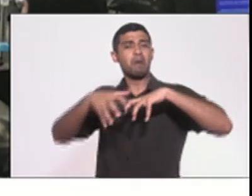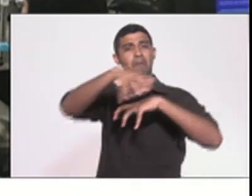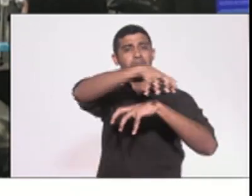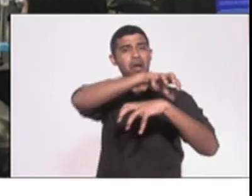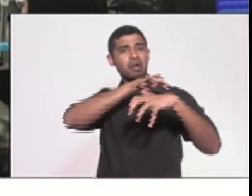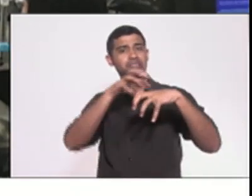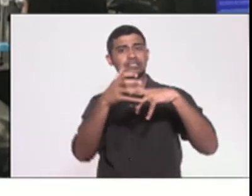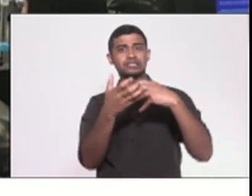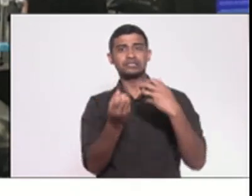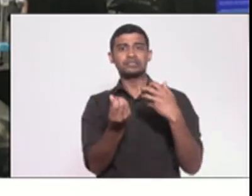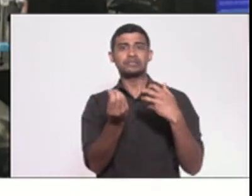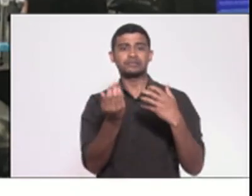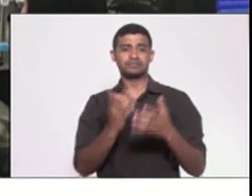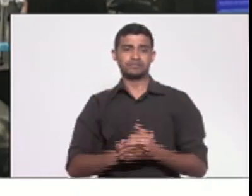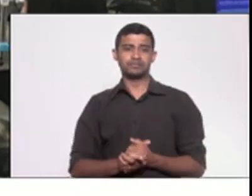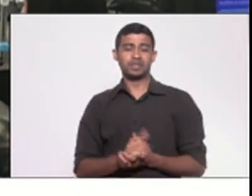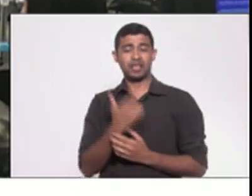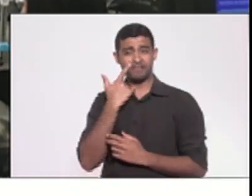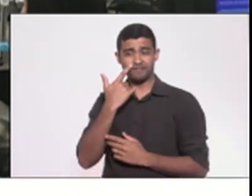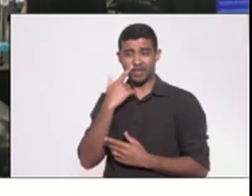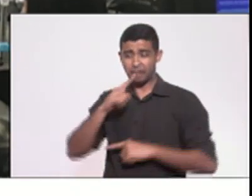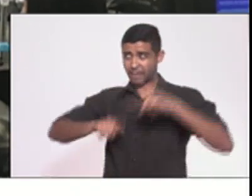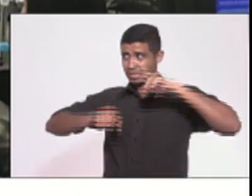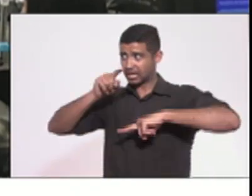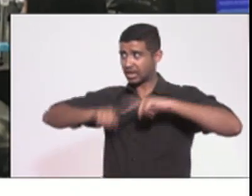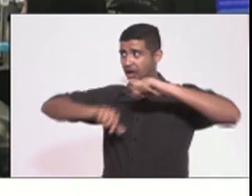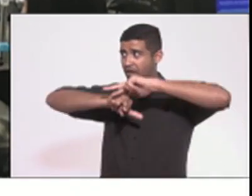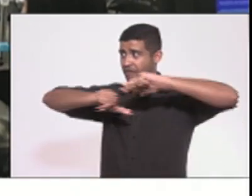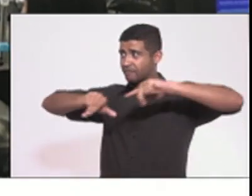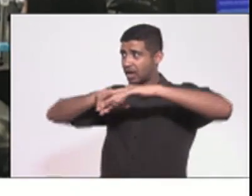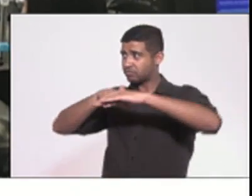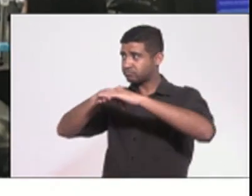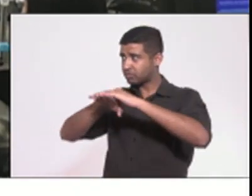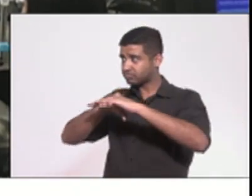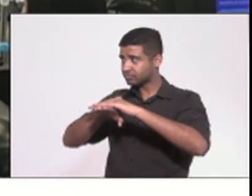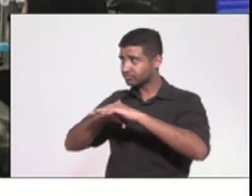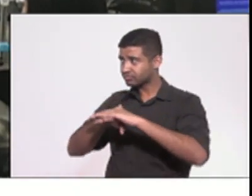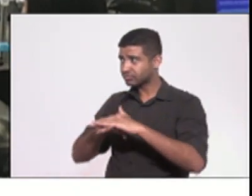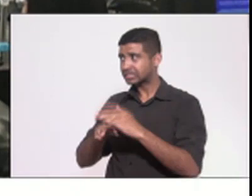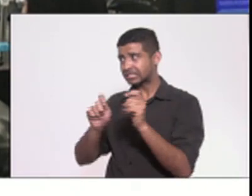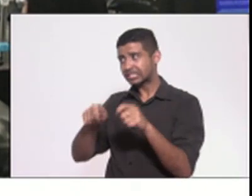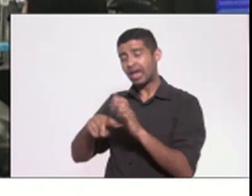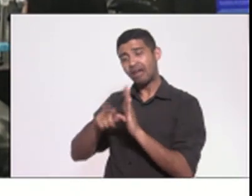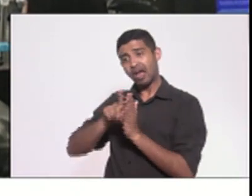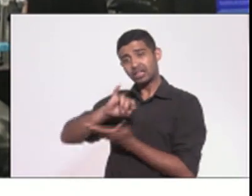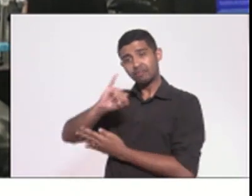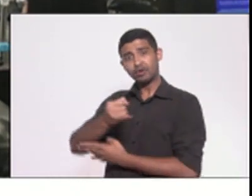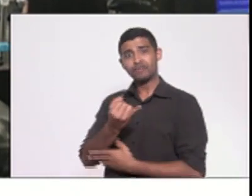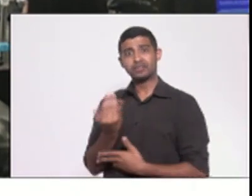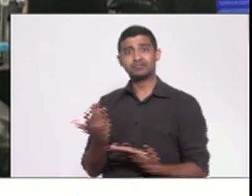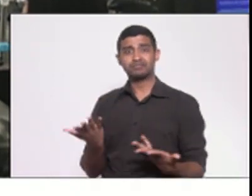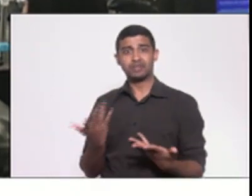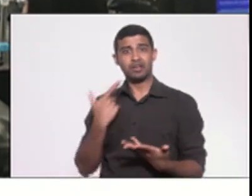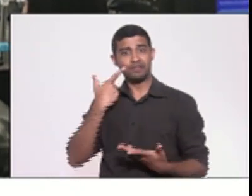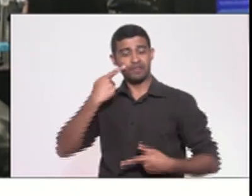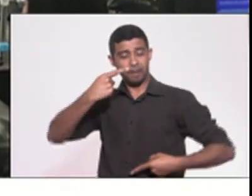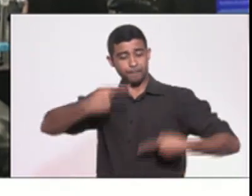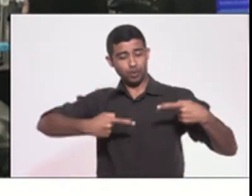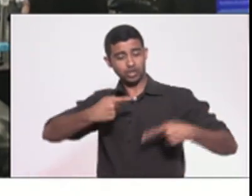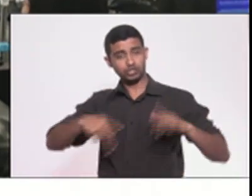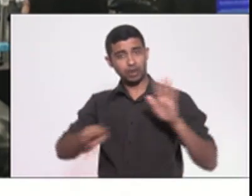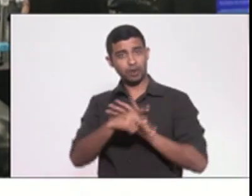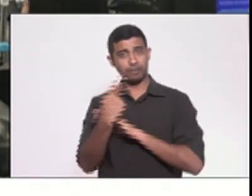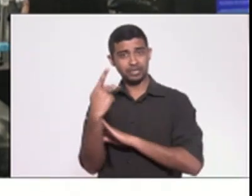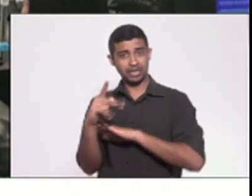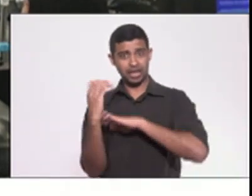e enterrando esse material, que uma boa parte poderia ser aproveitado. Então, a política da Conlurb, que